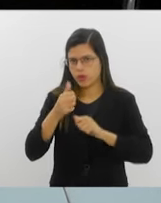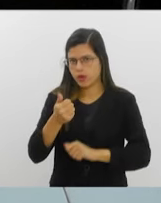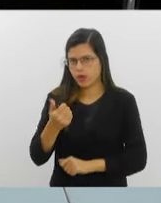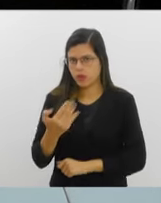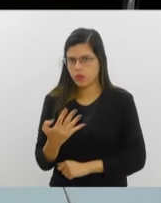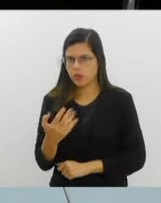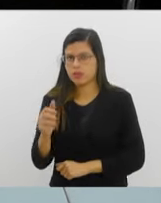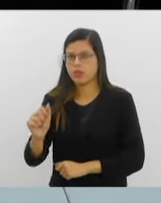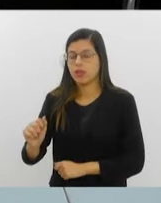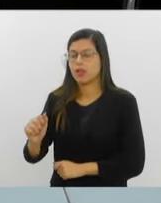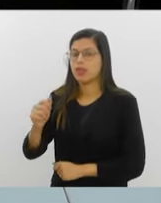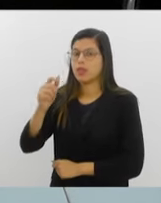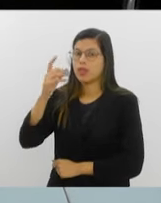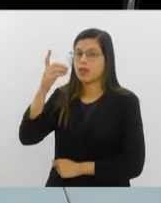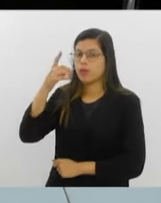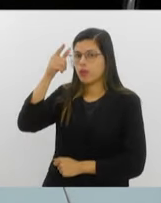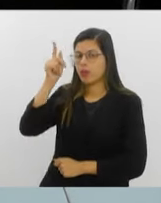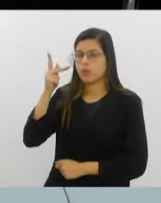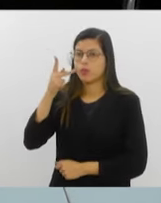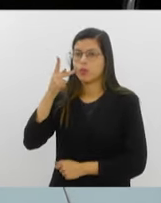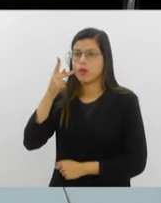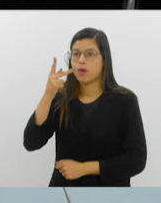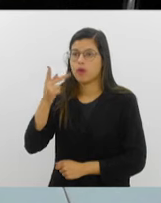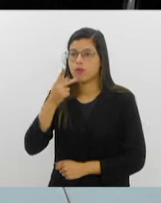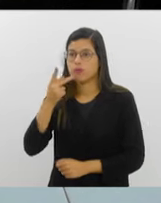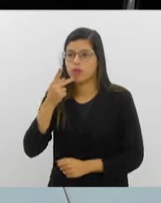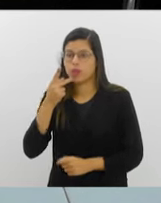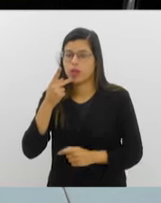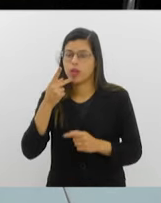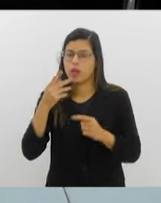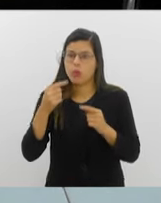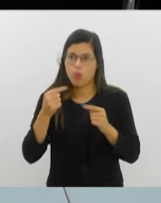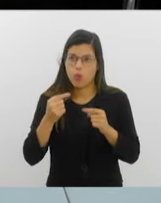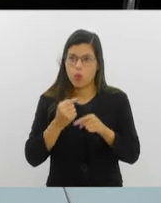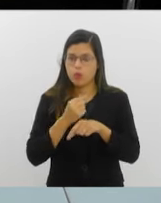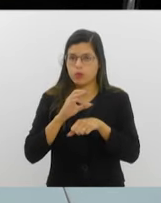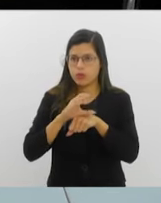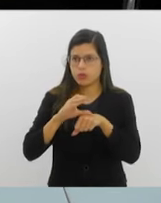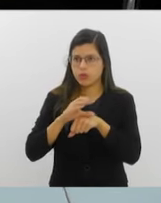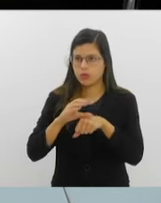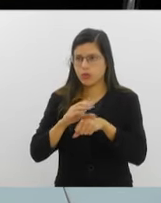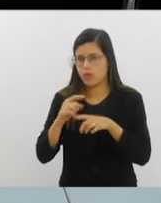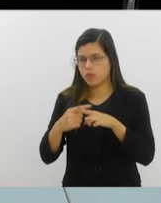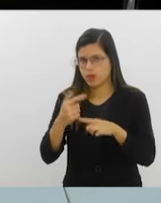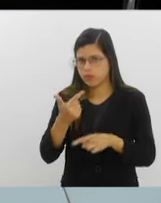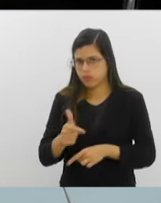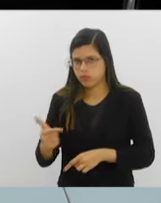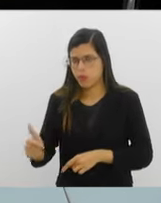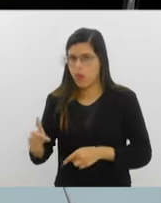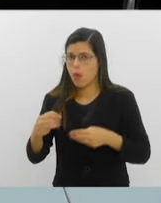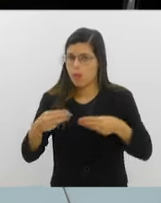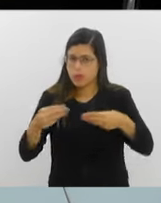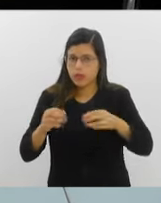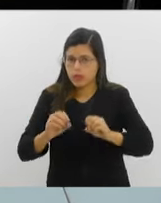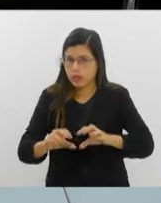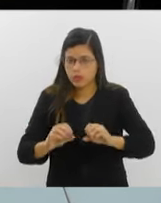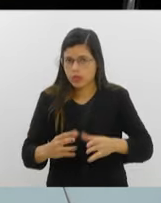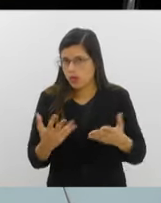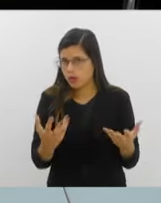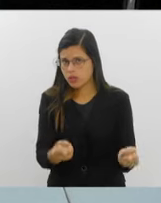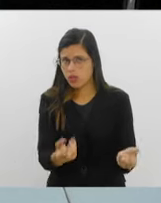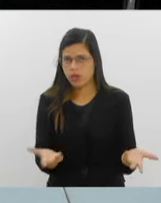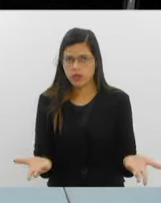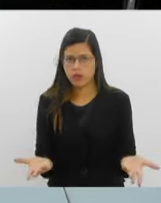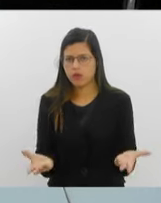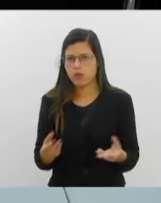E transforma. Eu coloquei em tio, inconstitucional pelo vício da iniciativa. Porque o MEC admite. O MEC não vai admitir alguma coisa que seja inconstitucional. Mas